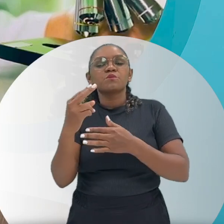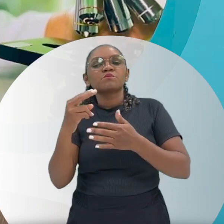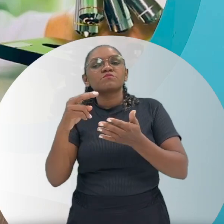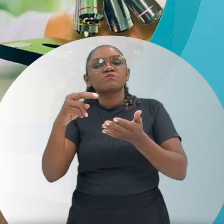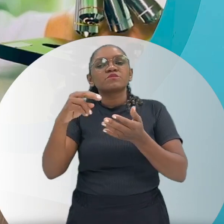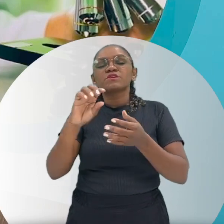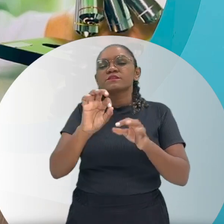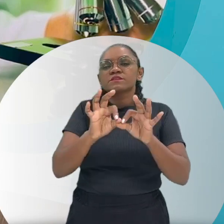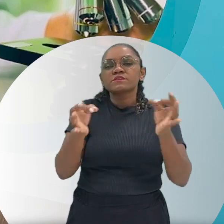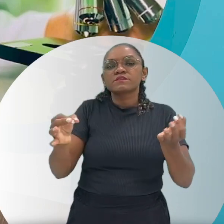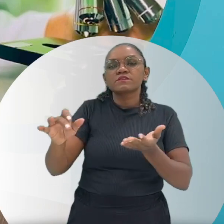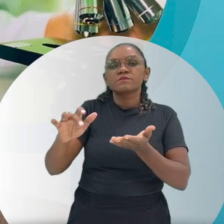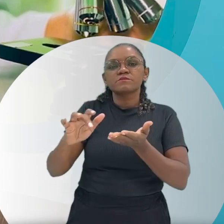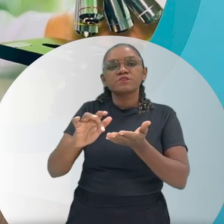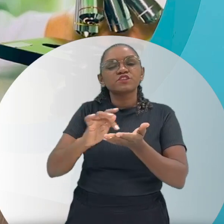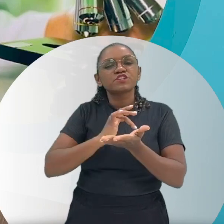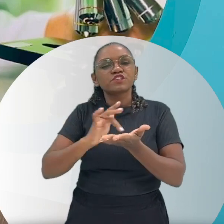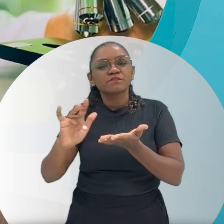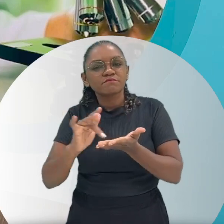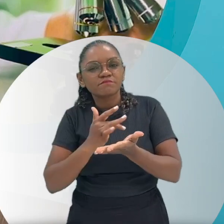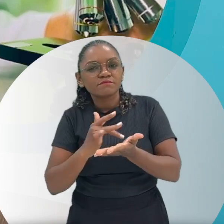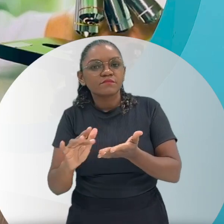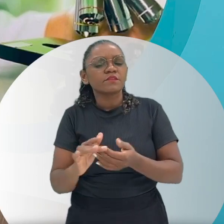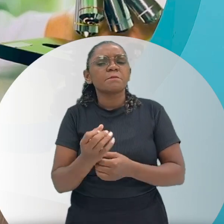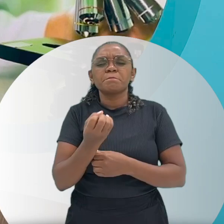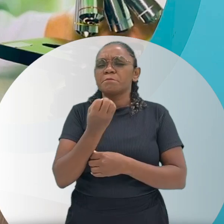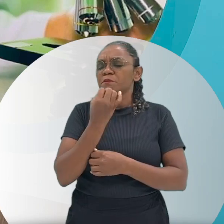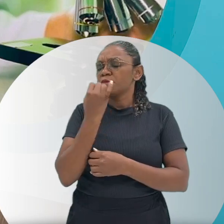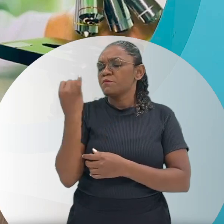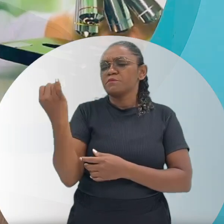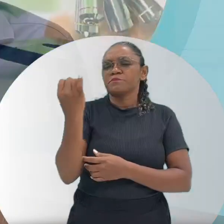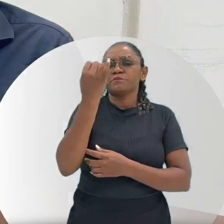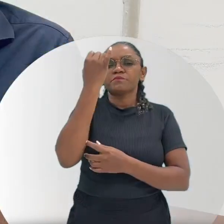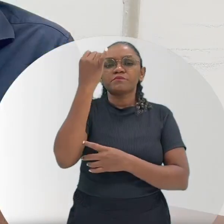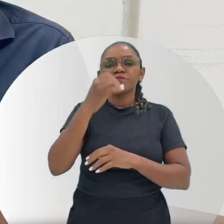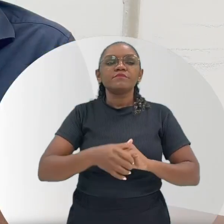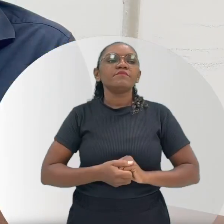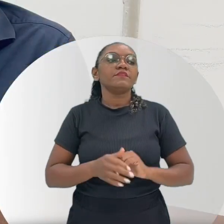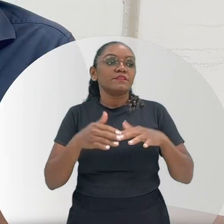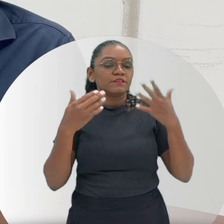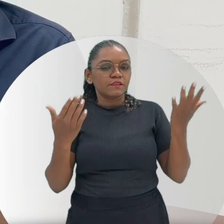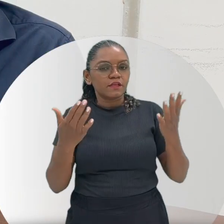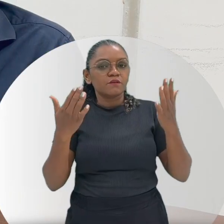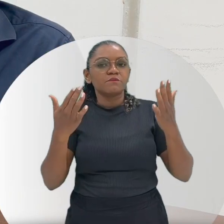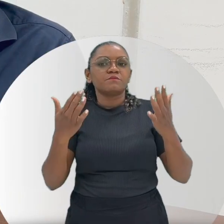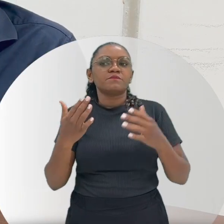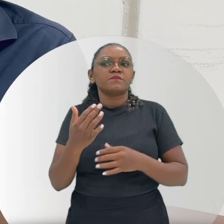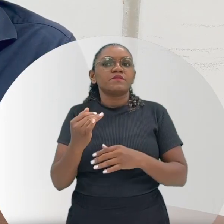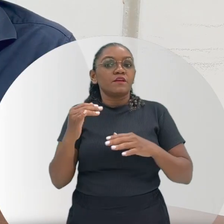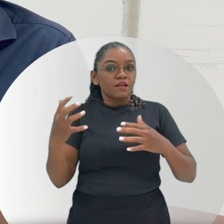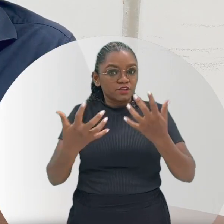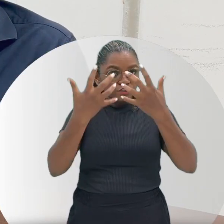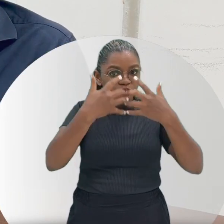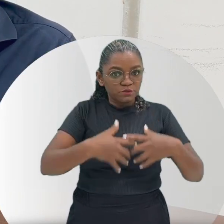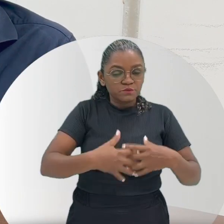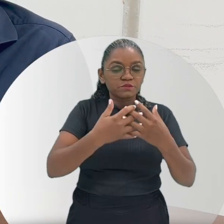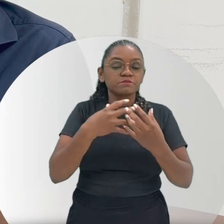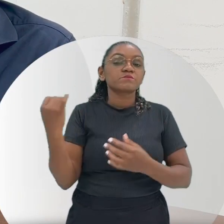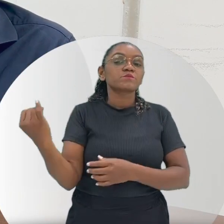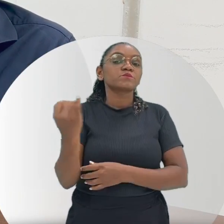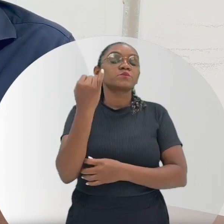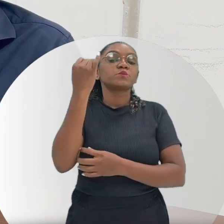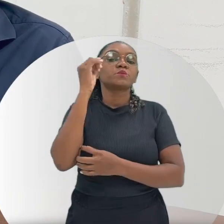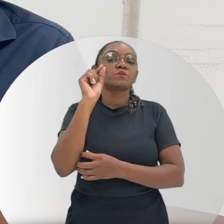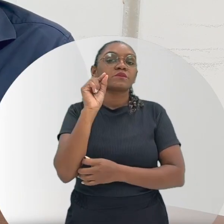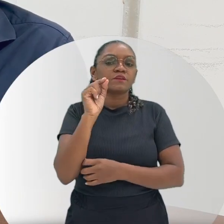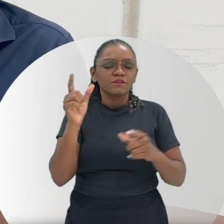nossa, pessoal e também da instituição, né? Isso tá. é muito O importante. impacto da extensão ele é quase que imediato, né? Em pequeno tempo você